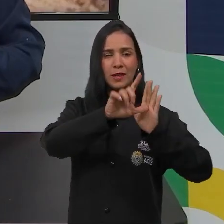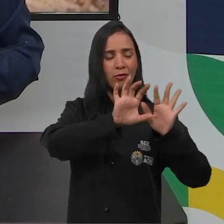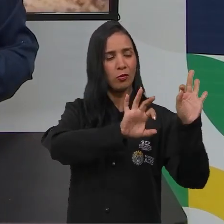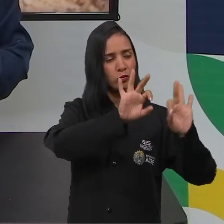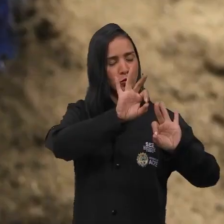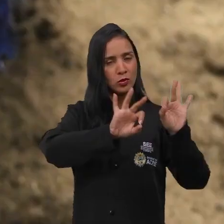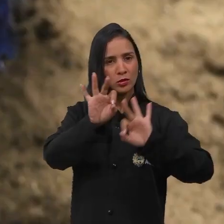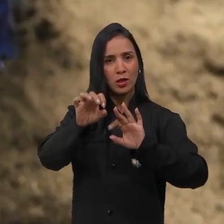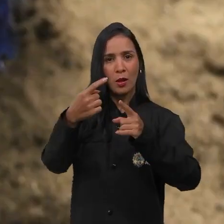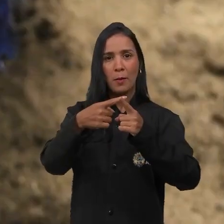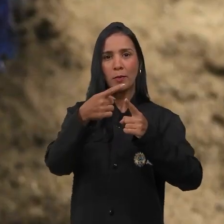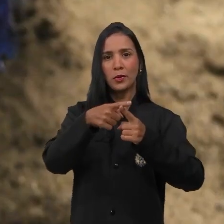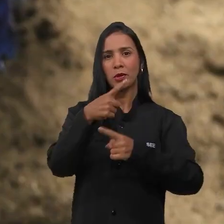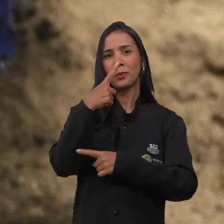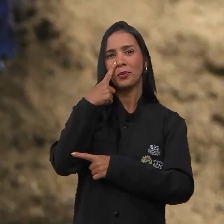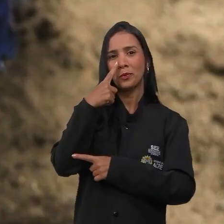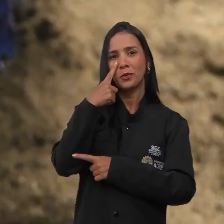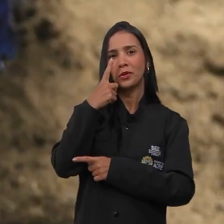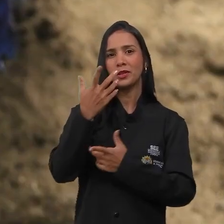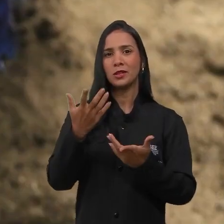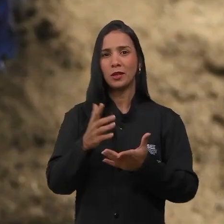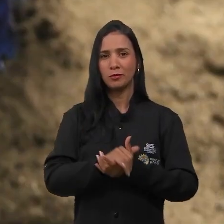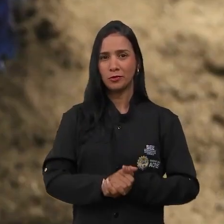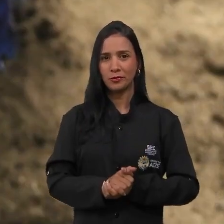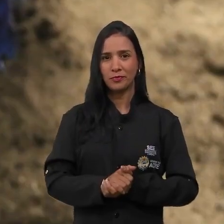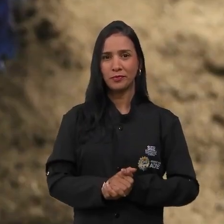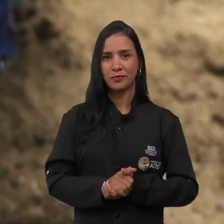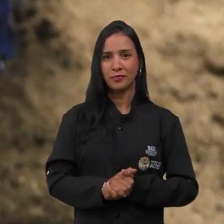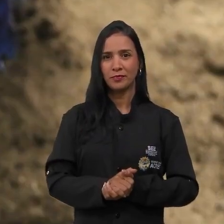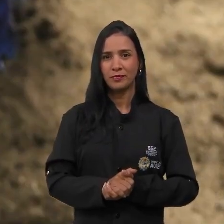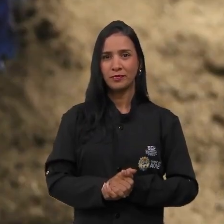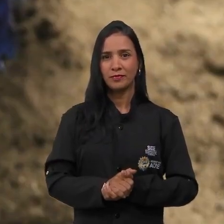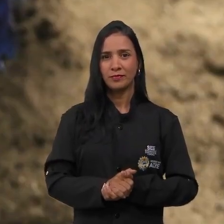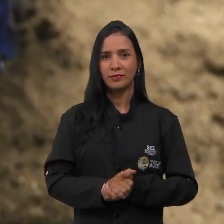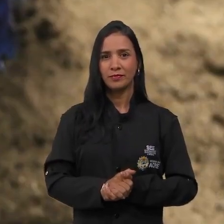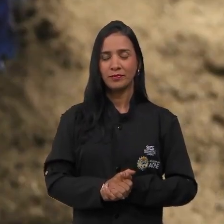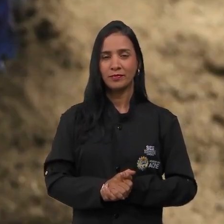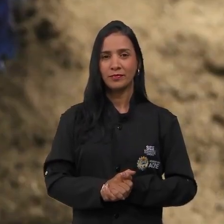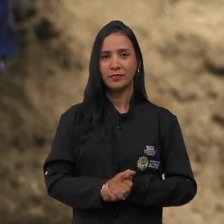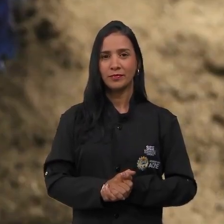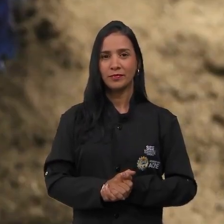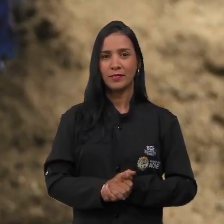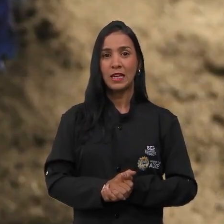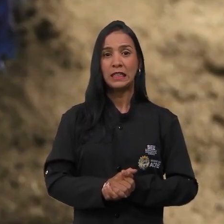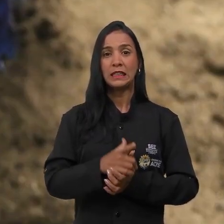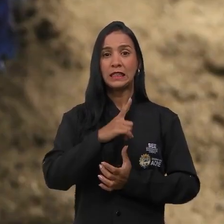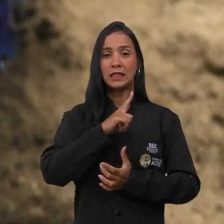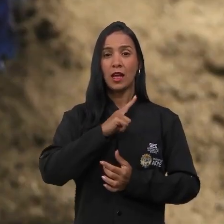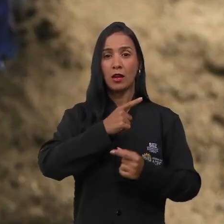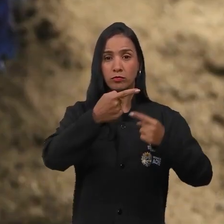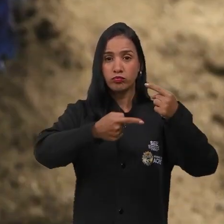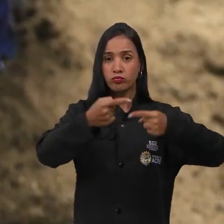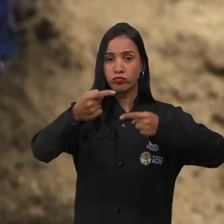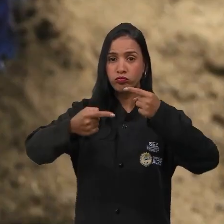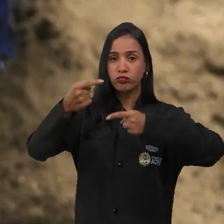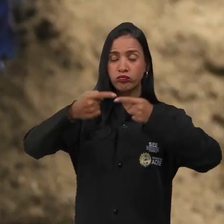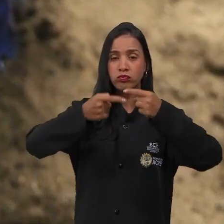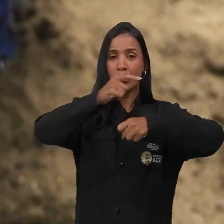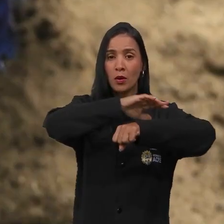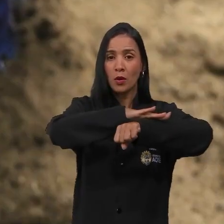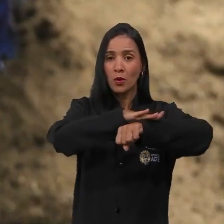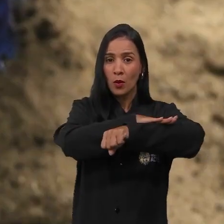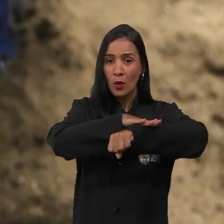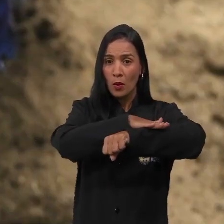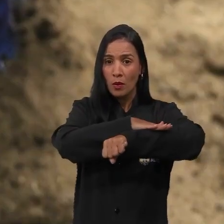ó, quando fala que não levou em consideração aí a rivalidade étnica, ou seja,